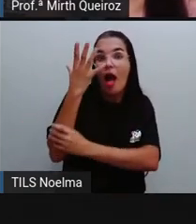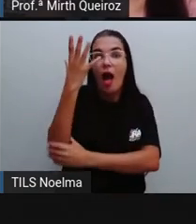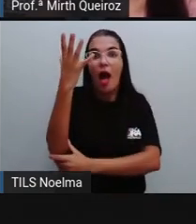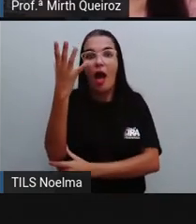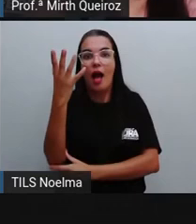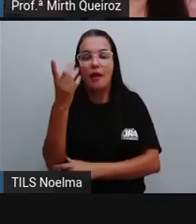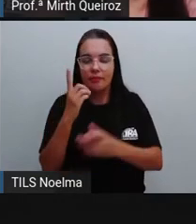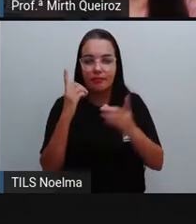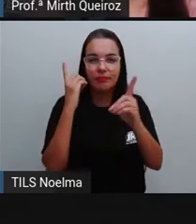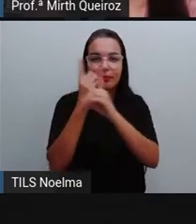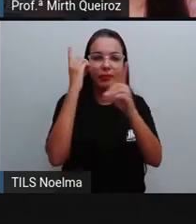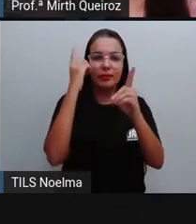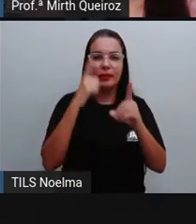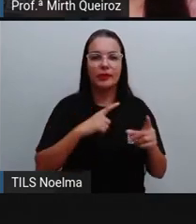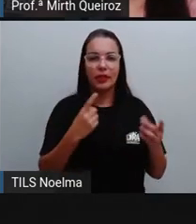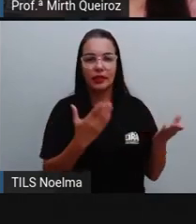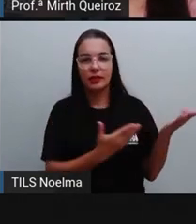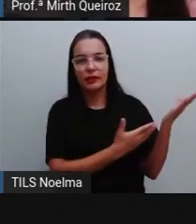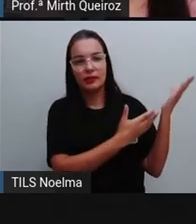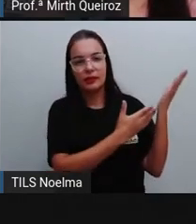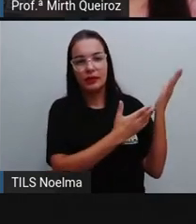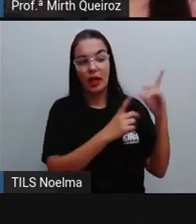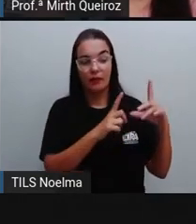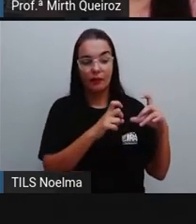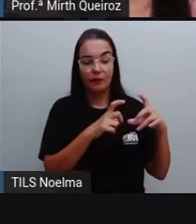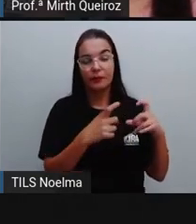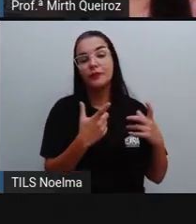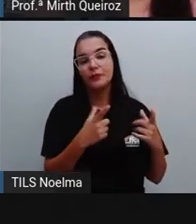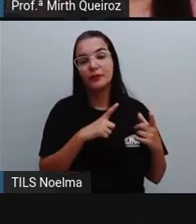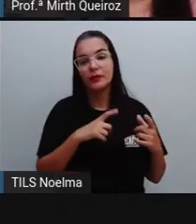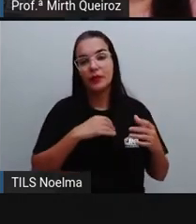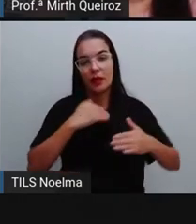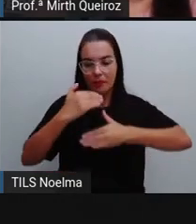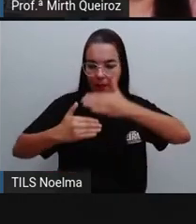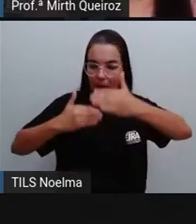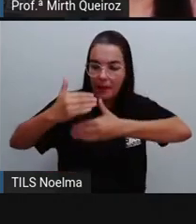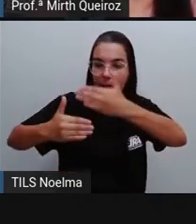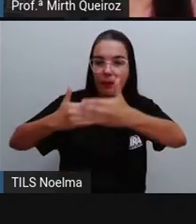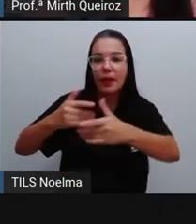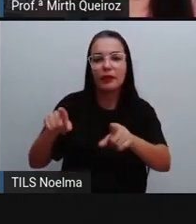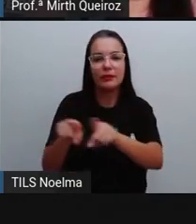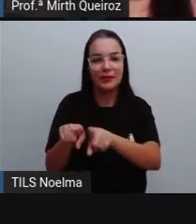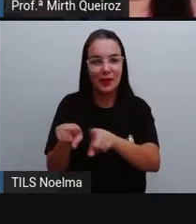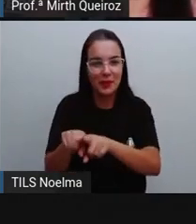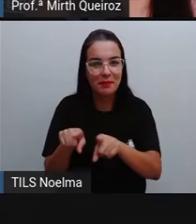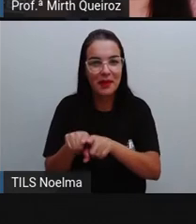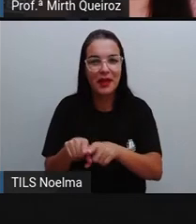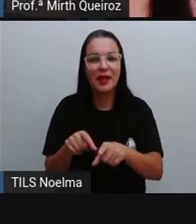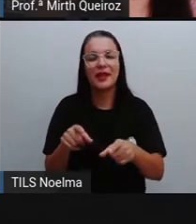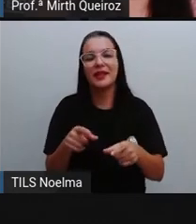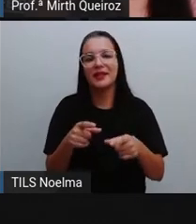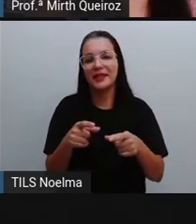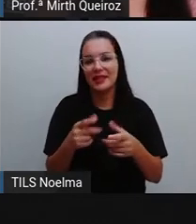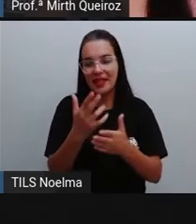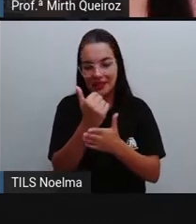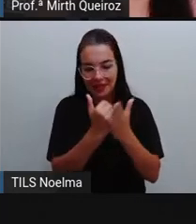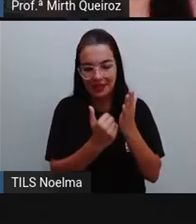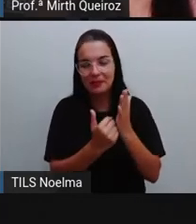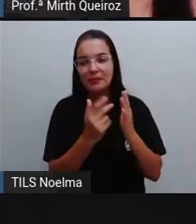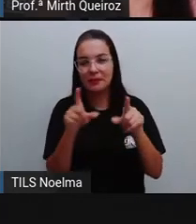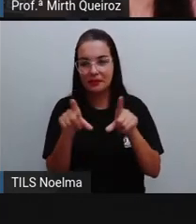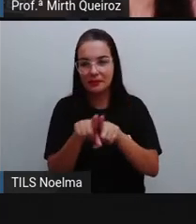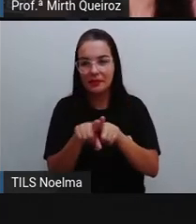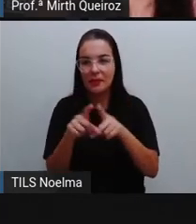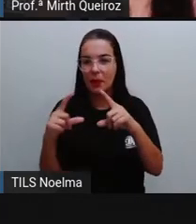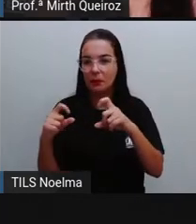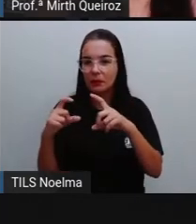alguns exemplos aí de rádios, né? E a gente percebe a evolução também através aí desse próprio